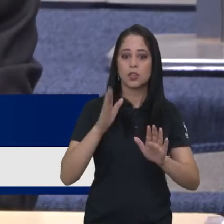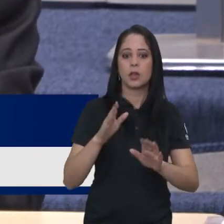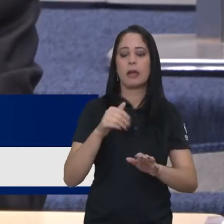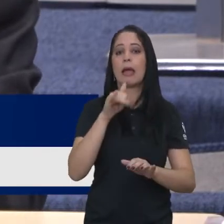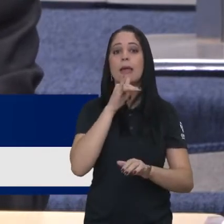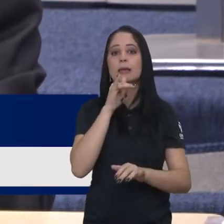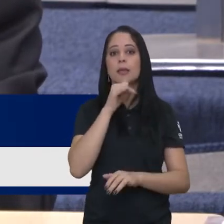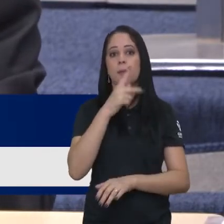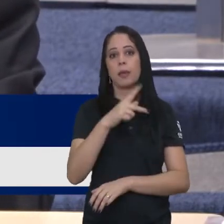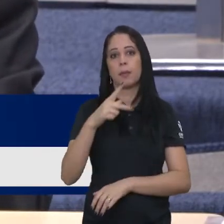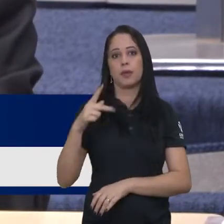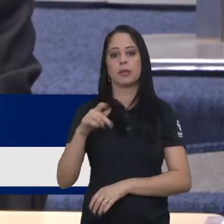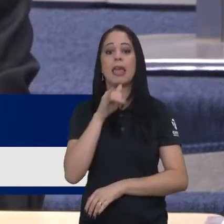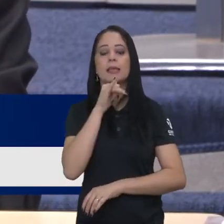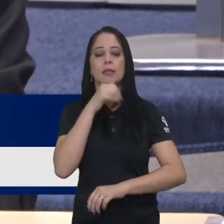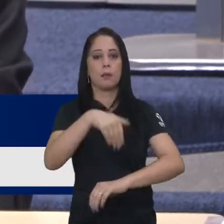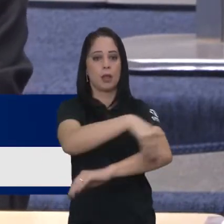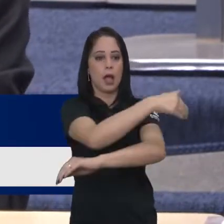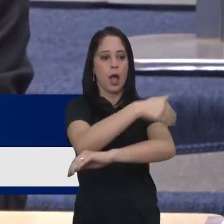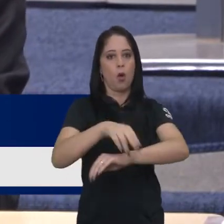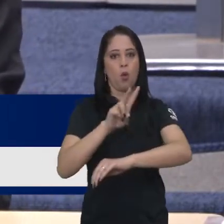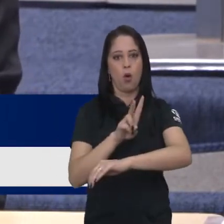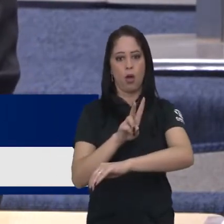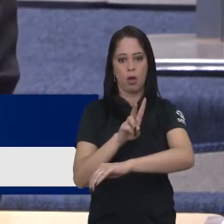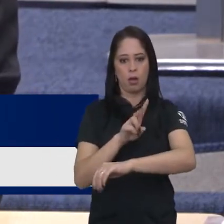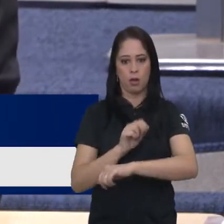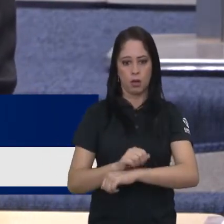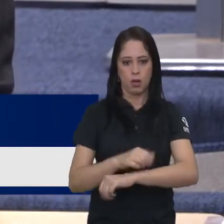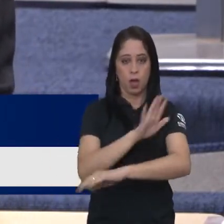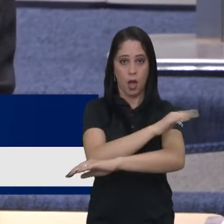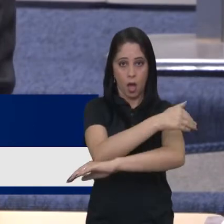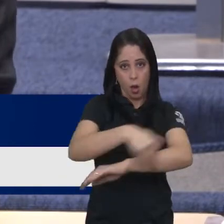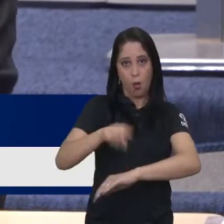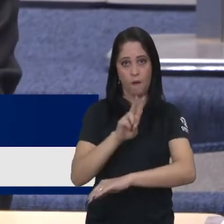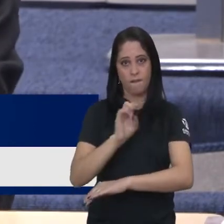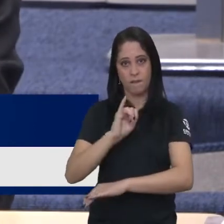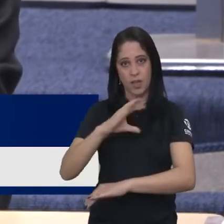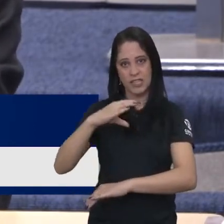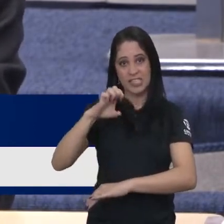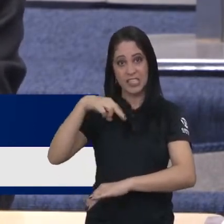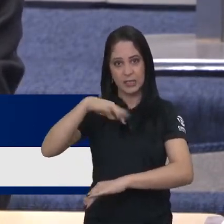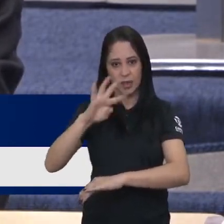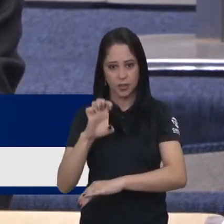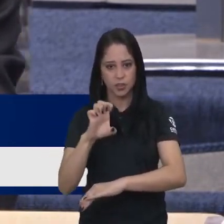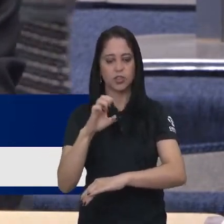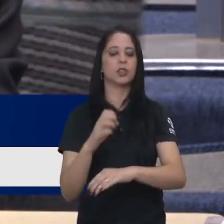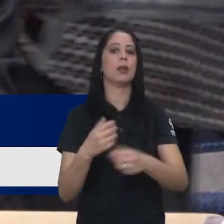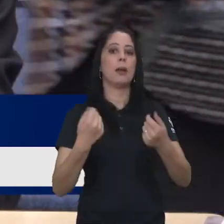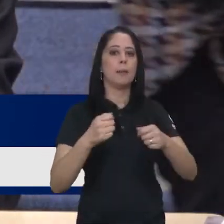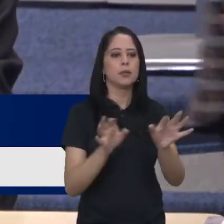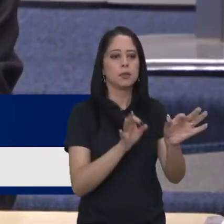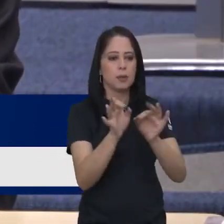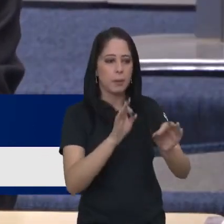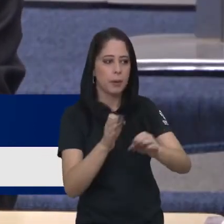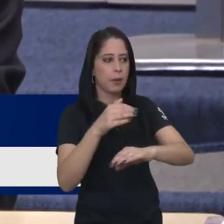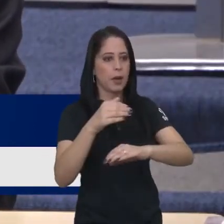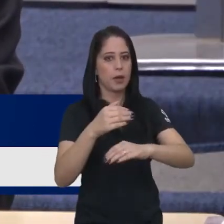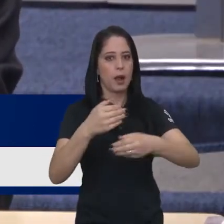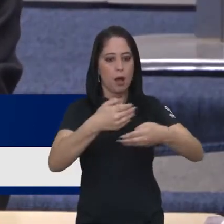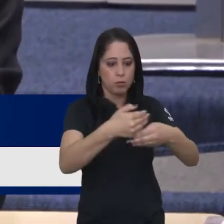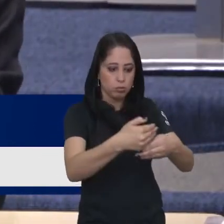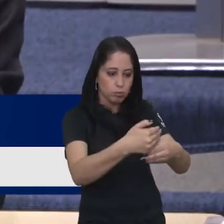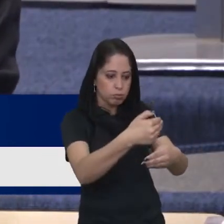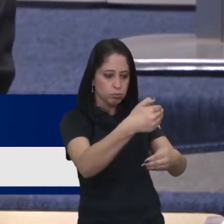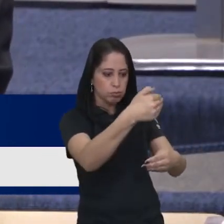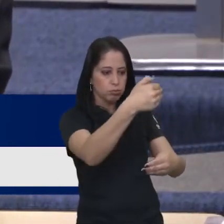O nosso plano diz lá, na Avenida Vicente de Sintra, não é isso? Vicente de Sintra, você tem que fazer aqui no trecho tal, você tem que fazer um